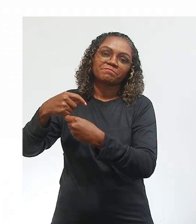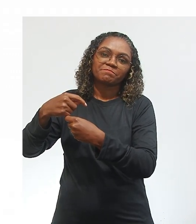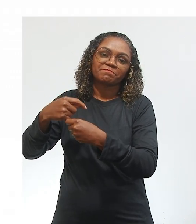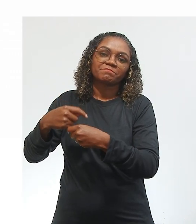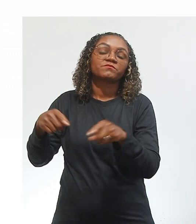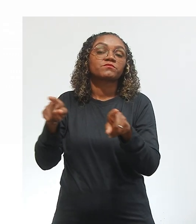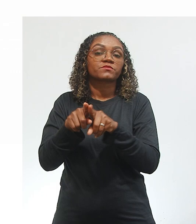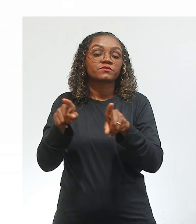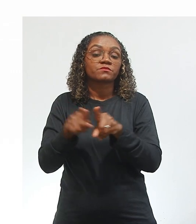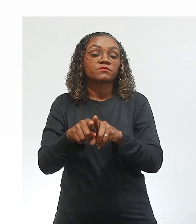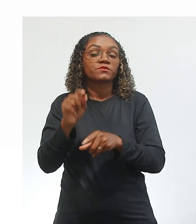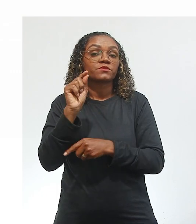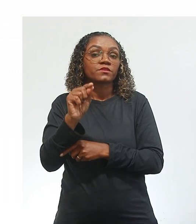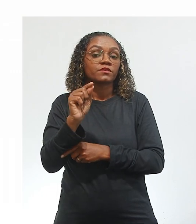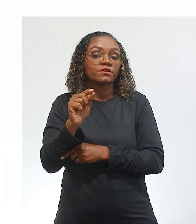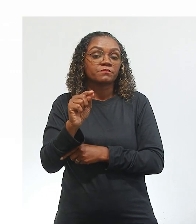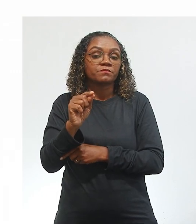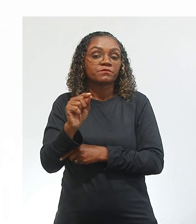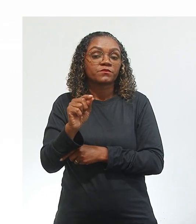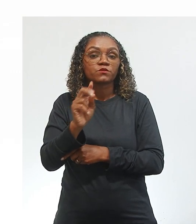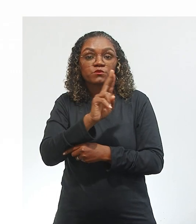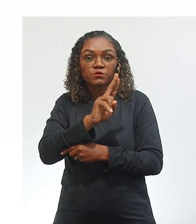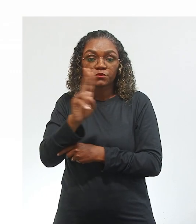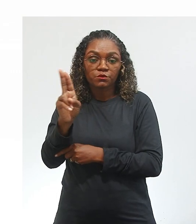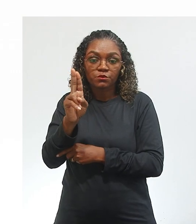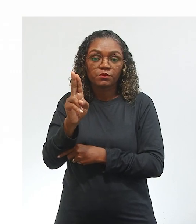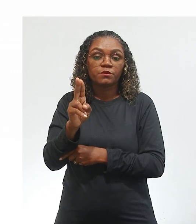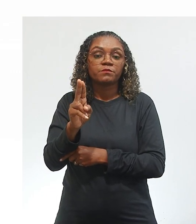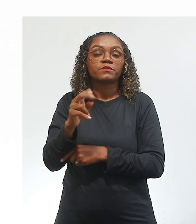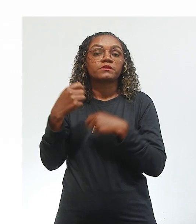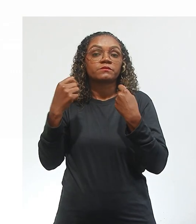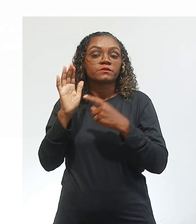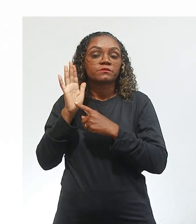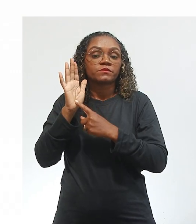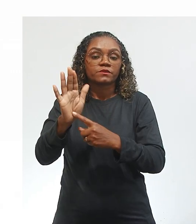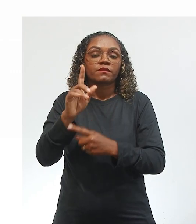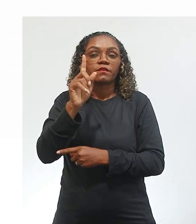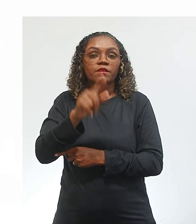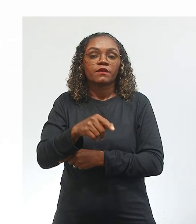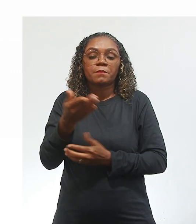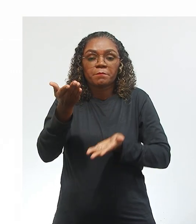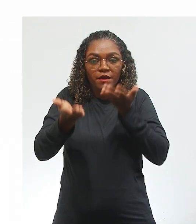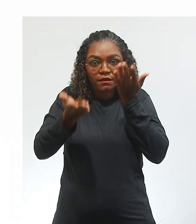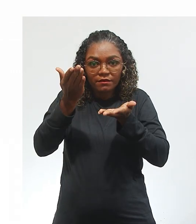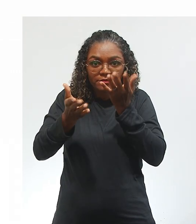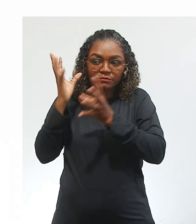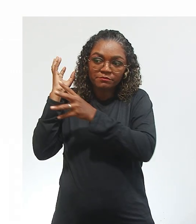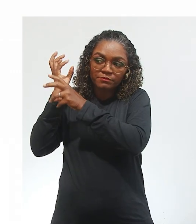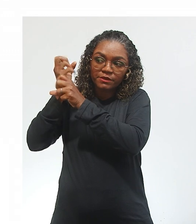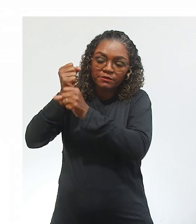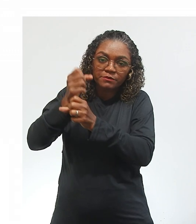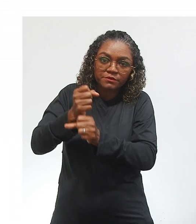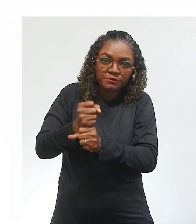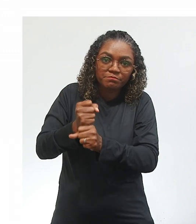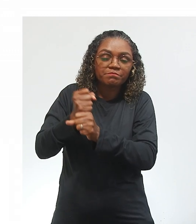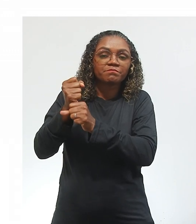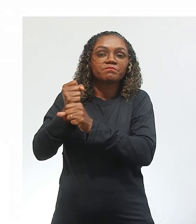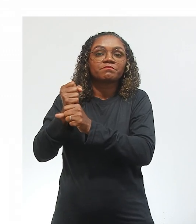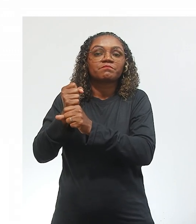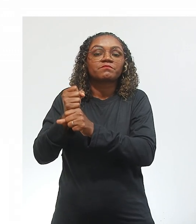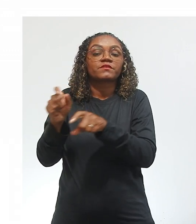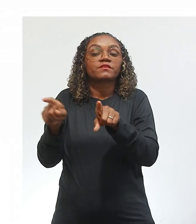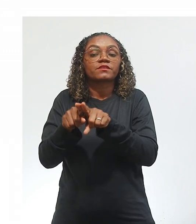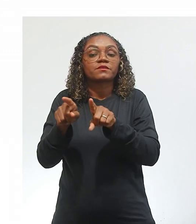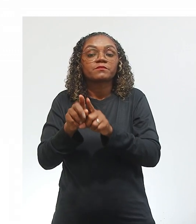E vamos dar aqui, inclusive, as principais demonstrações financeiras, que é do balanço patrimonial e a demonstração